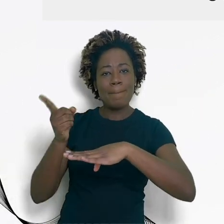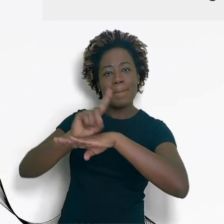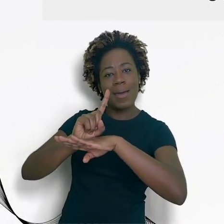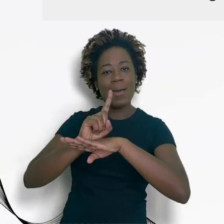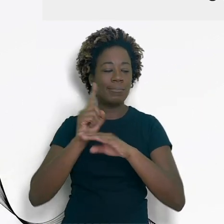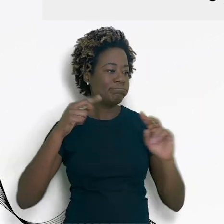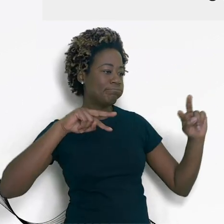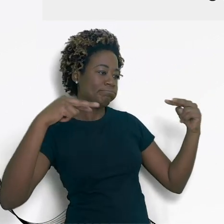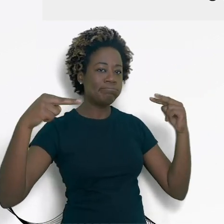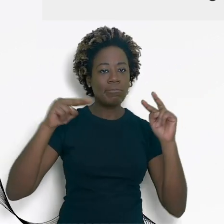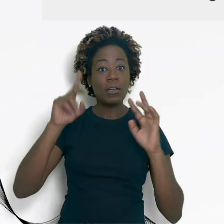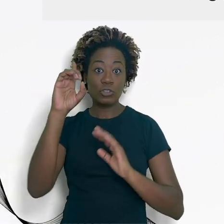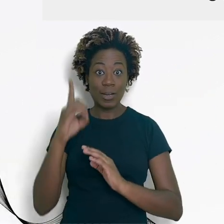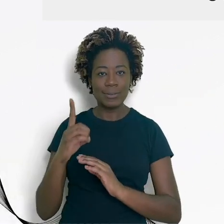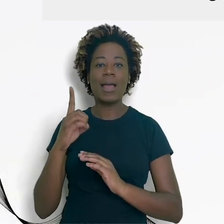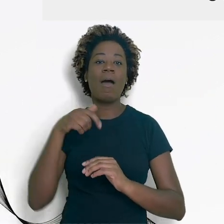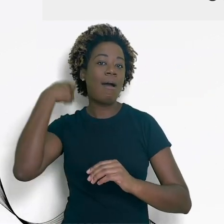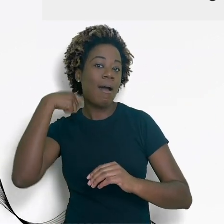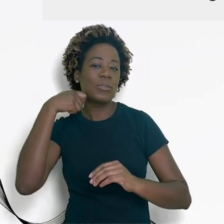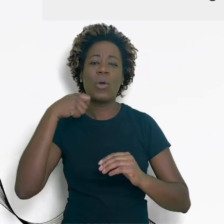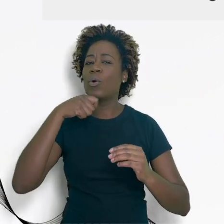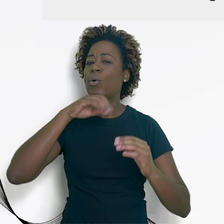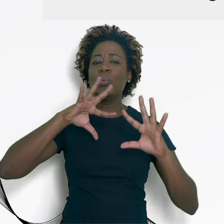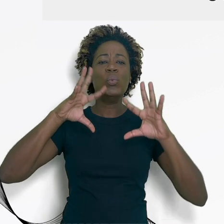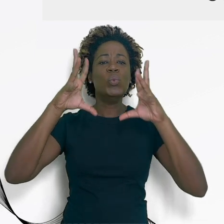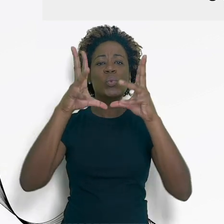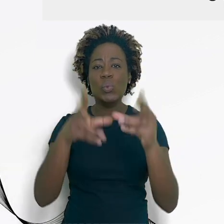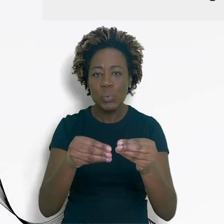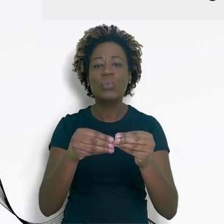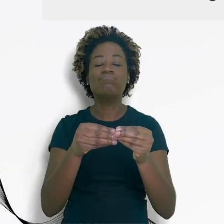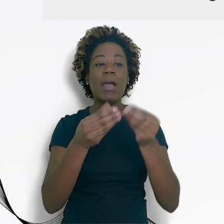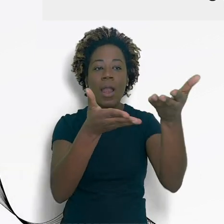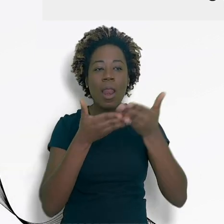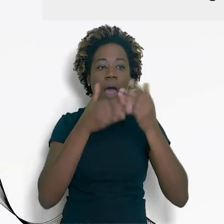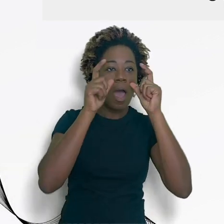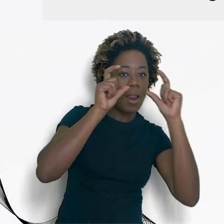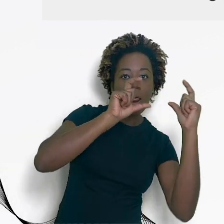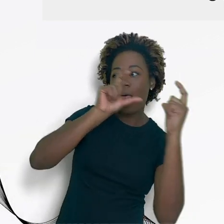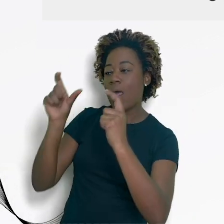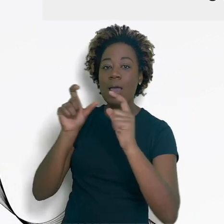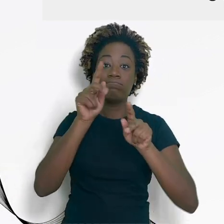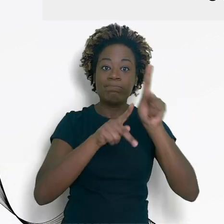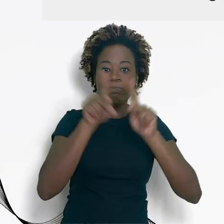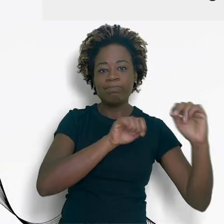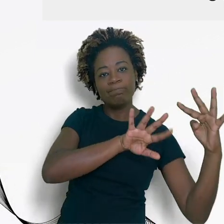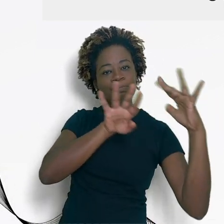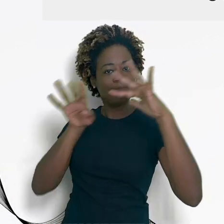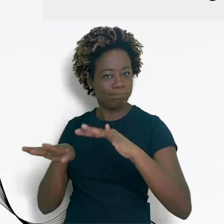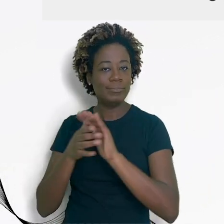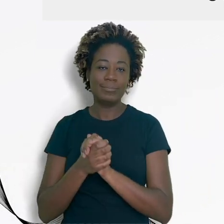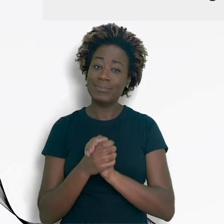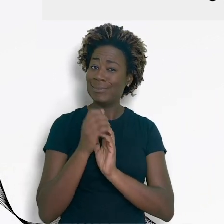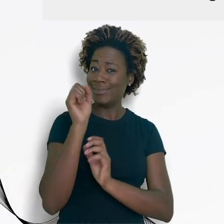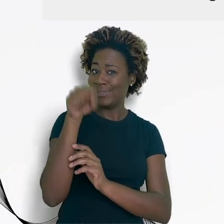cênica, encenação, direção, atores, tudo o que for possível para atrair o público que você busca para a sua obra.